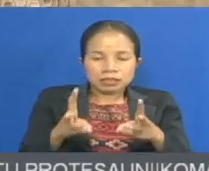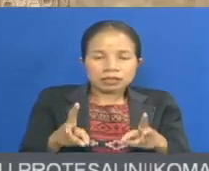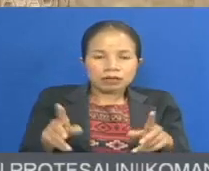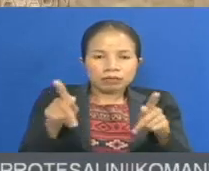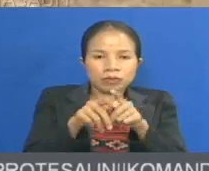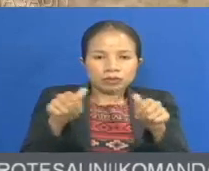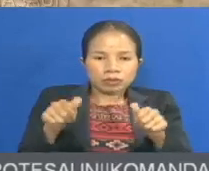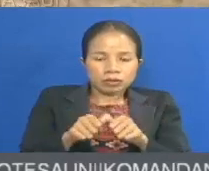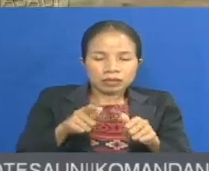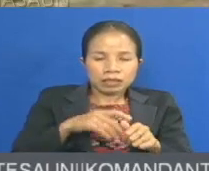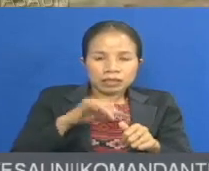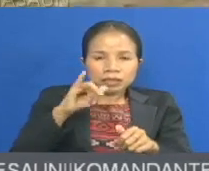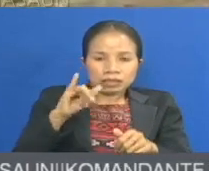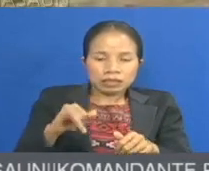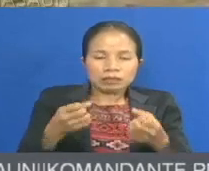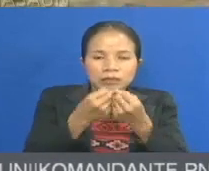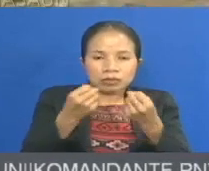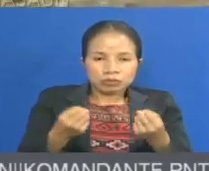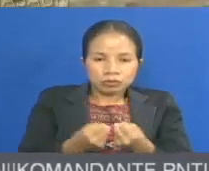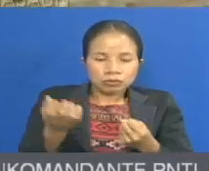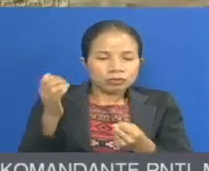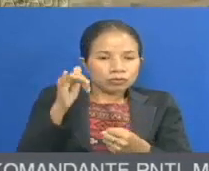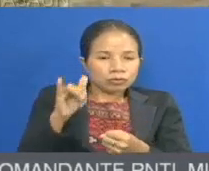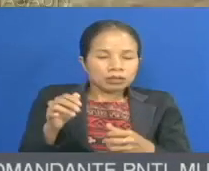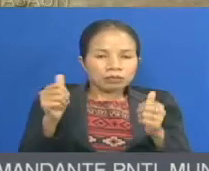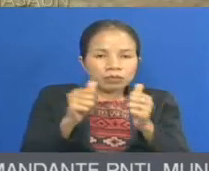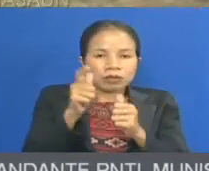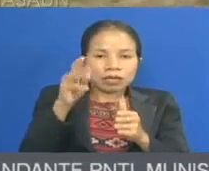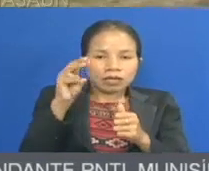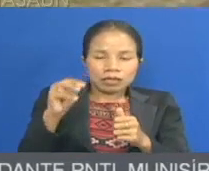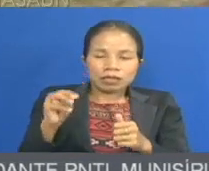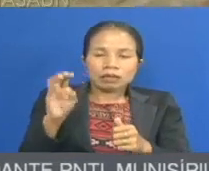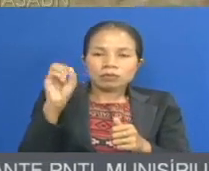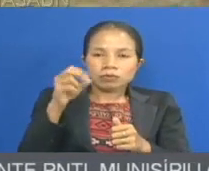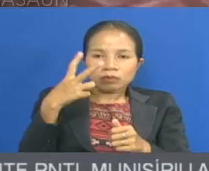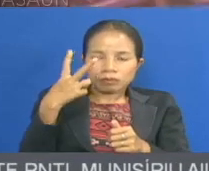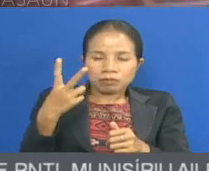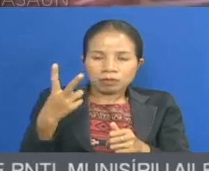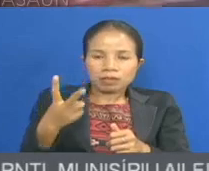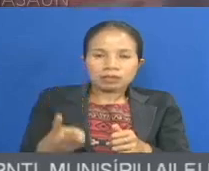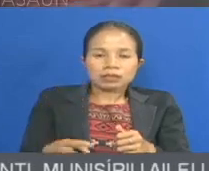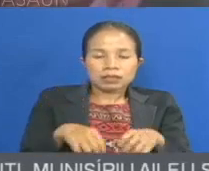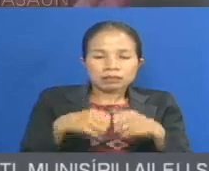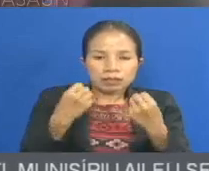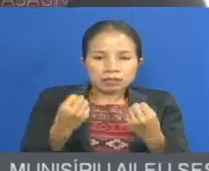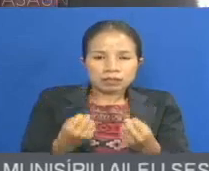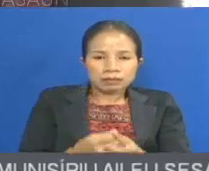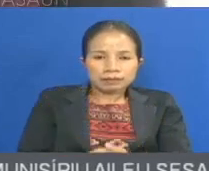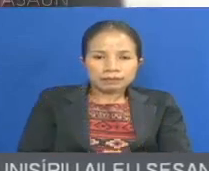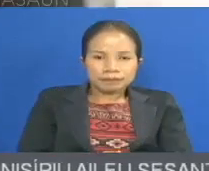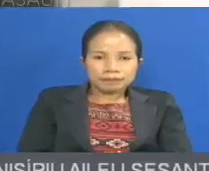posto administrativo que le cai ba suku Lelalai, quase quilômetro sa nulo resinrua, nebe condição a